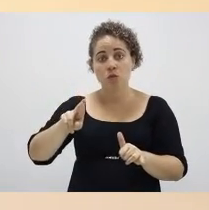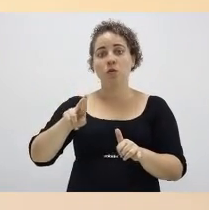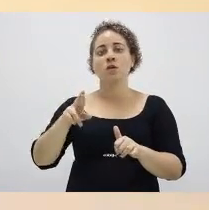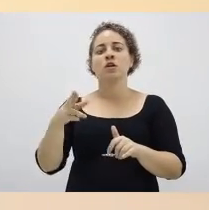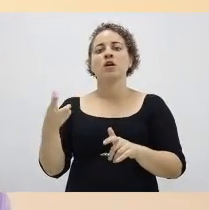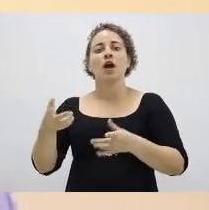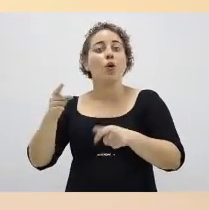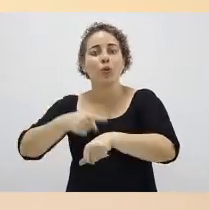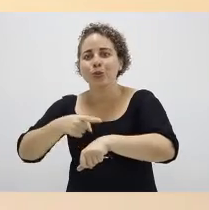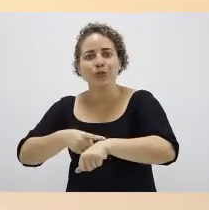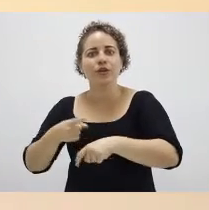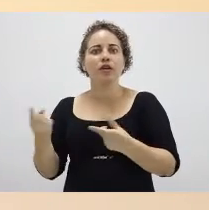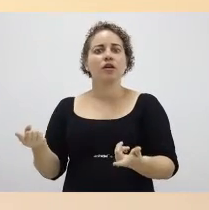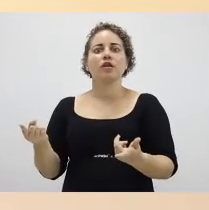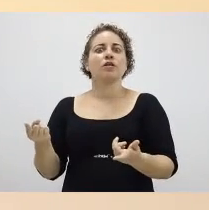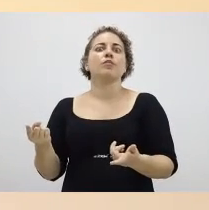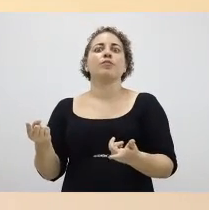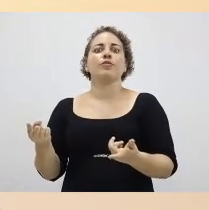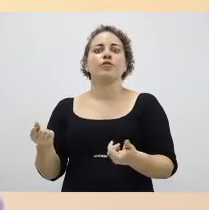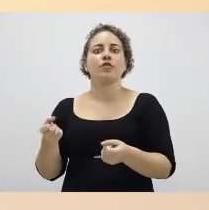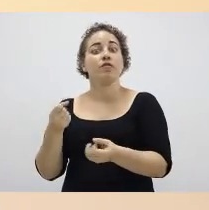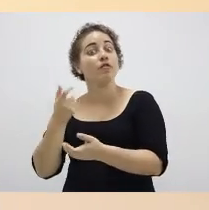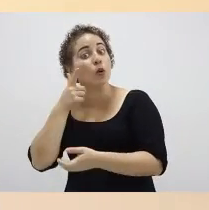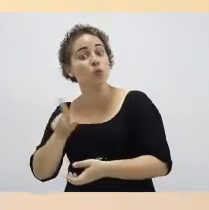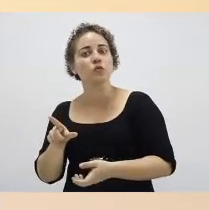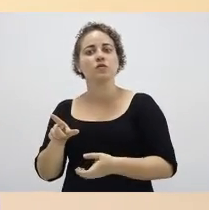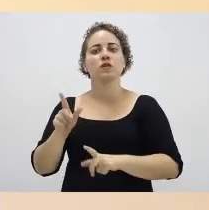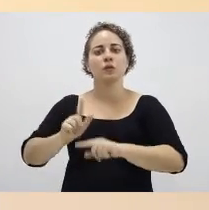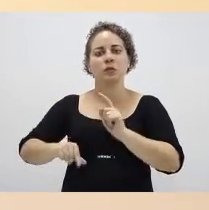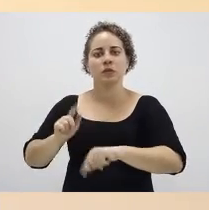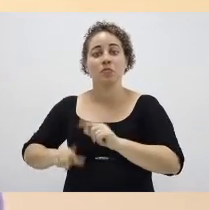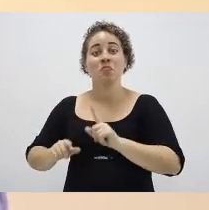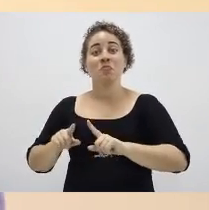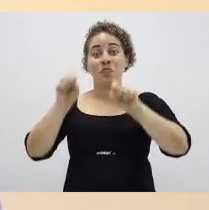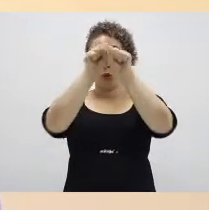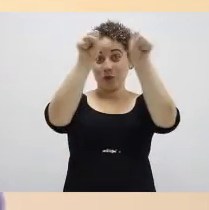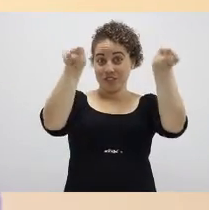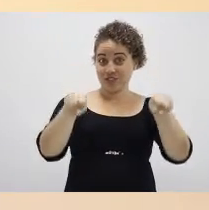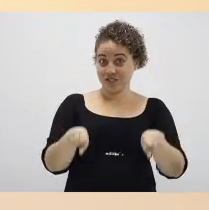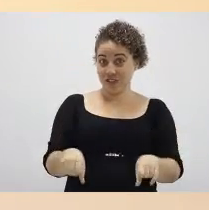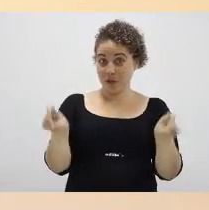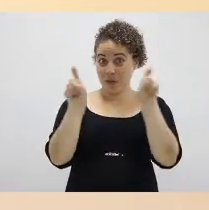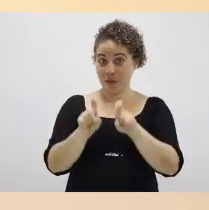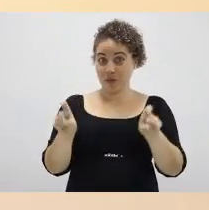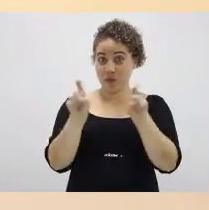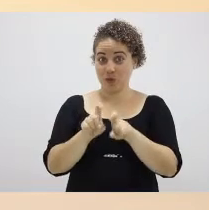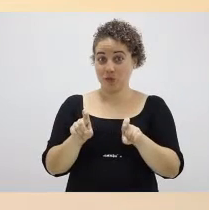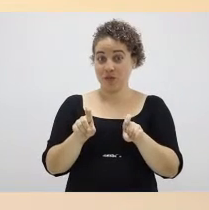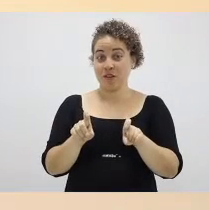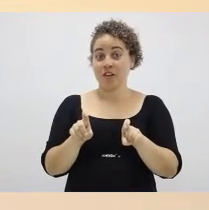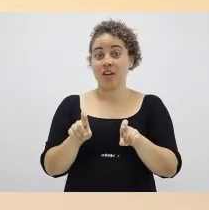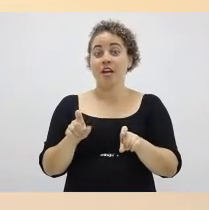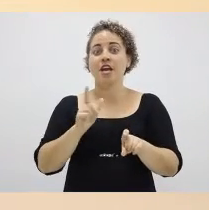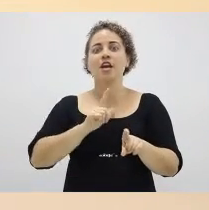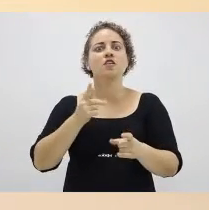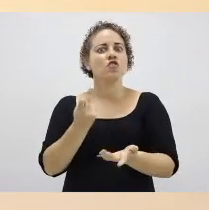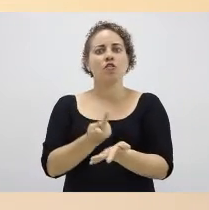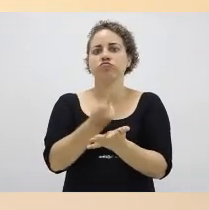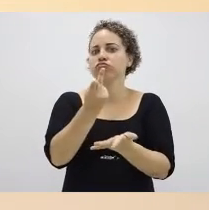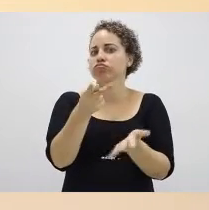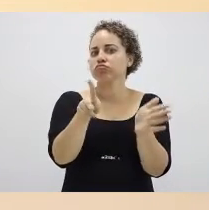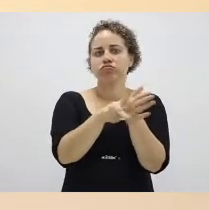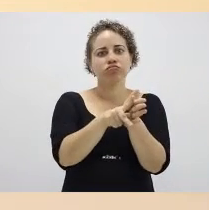o momento que vai ser adquirido. O próprio sistema de ressuprimento automático, ele permite que isso